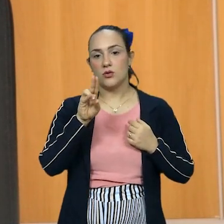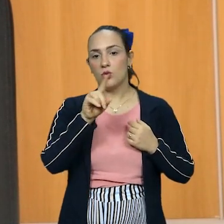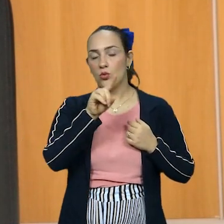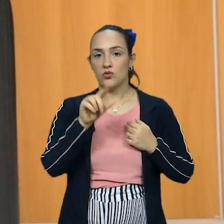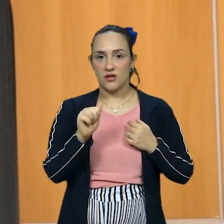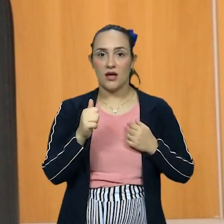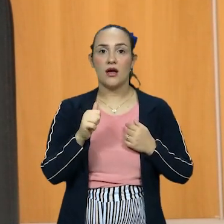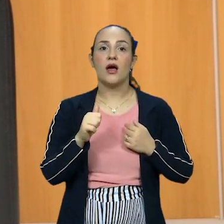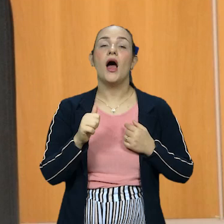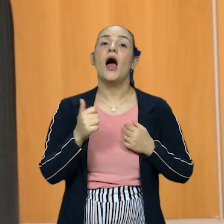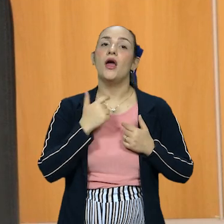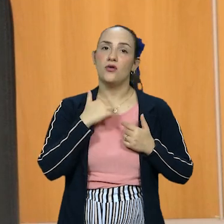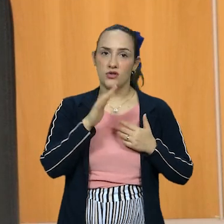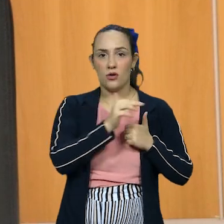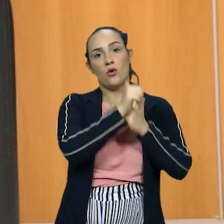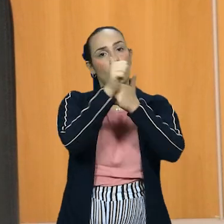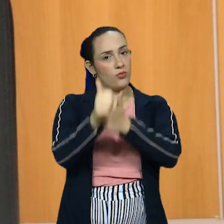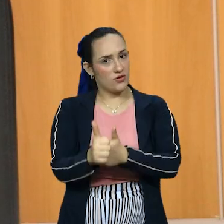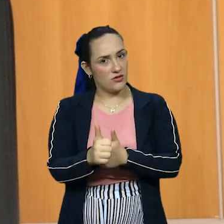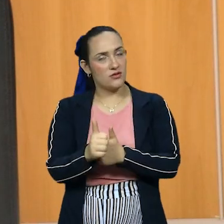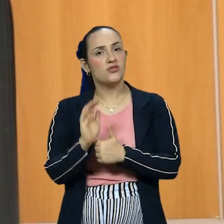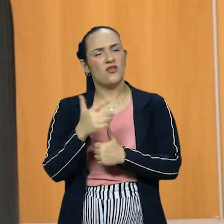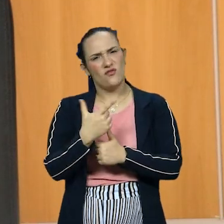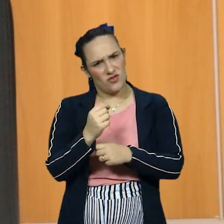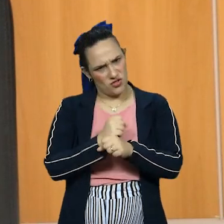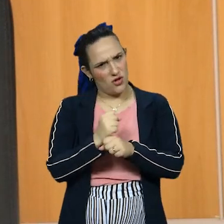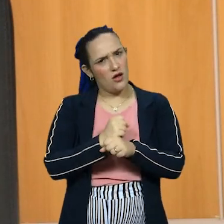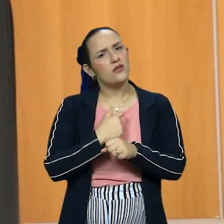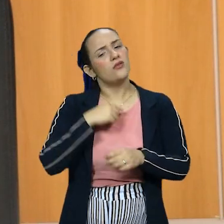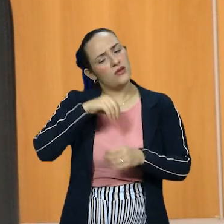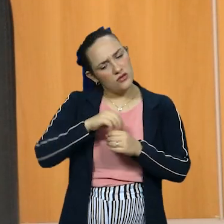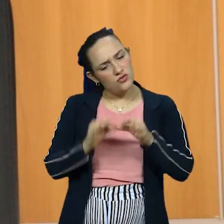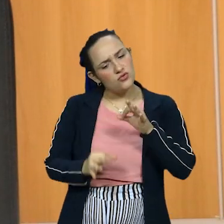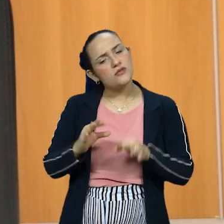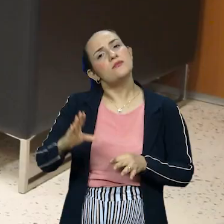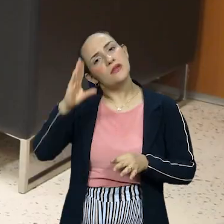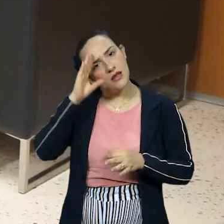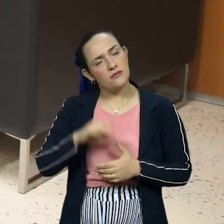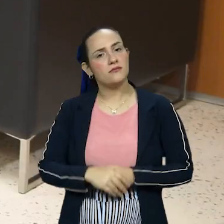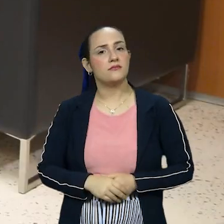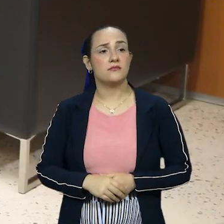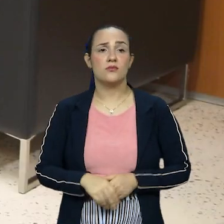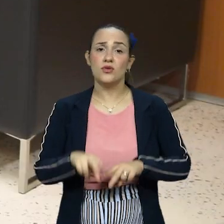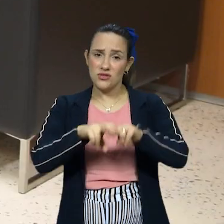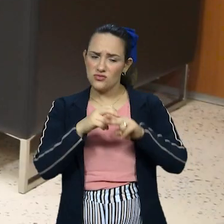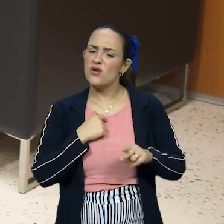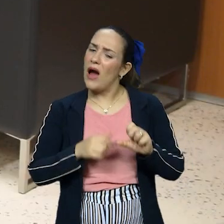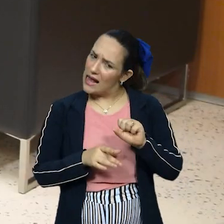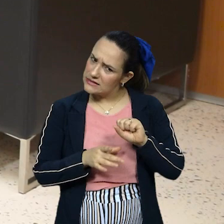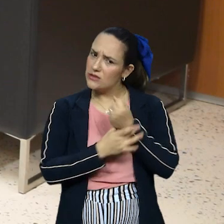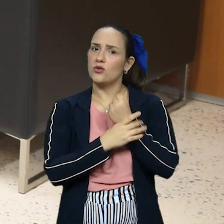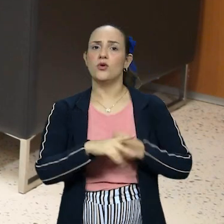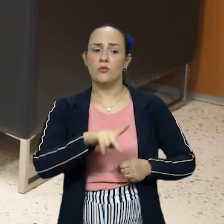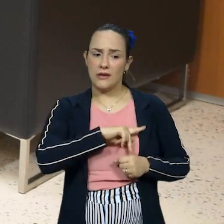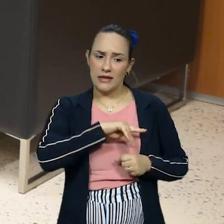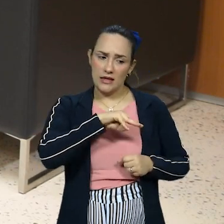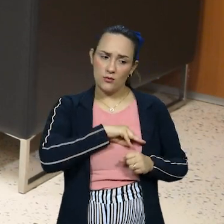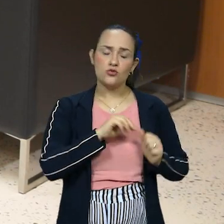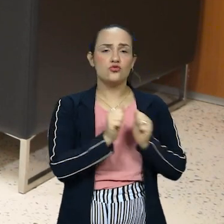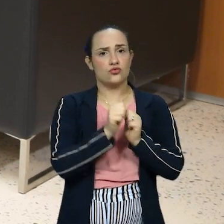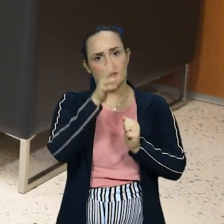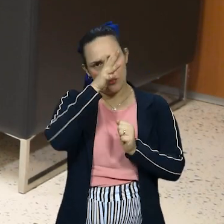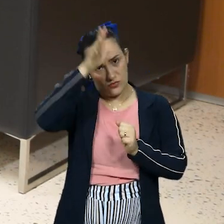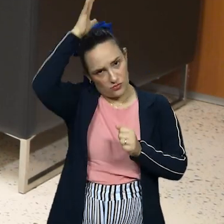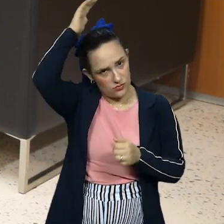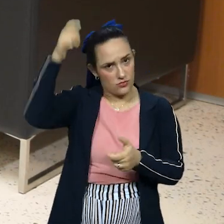para o tribunal como desembargadora e eu assumi como titular. Então já são 20 anos da Justiça Militar. E eu posso assegurar que a Polícia Militar do Estado do